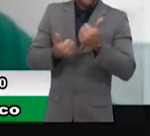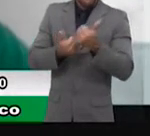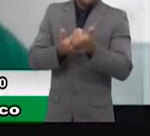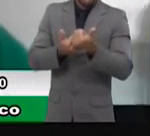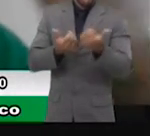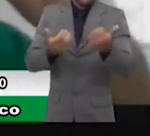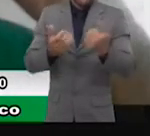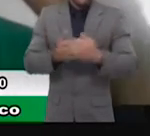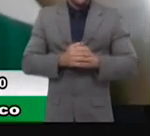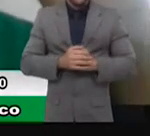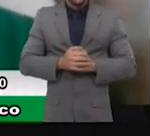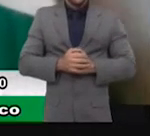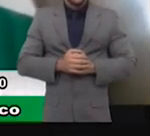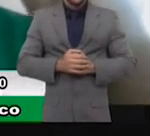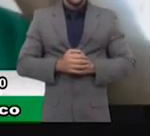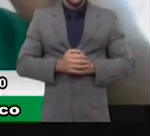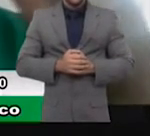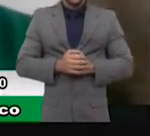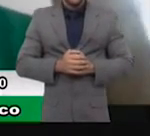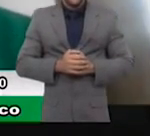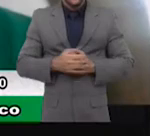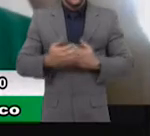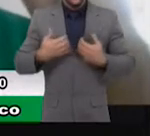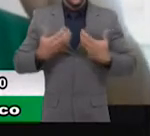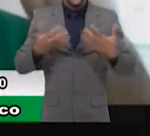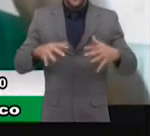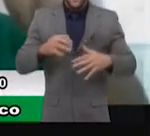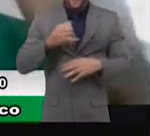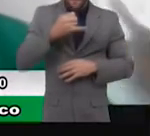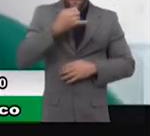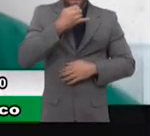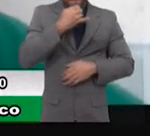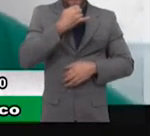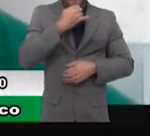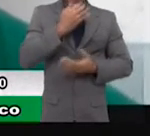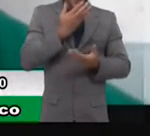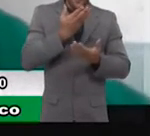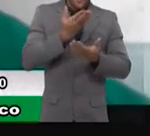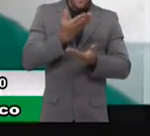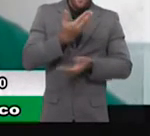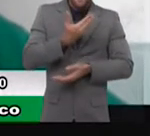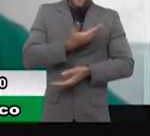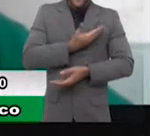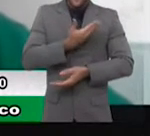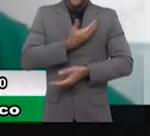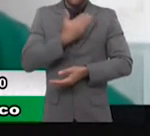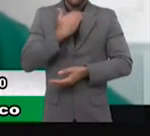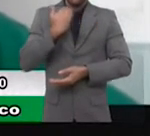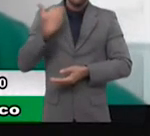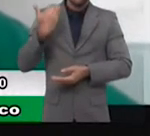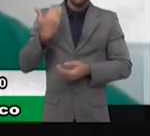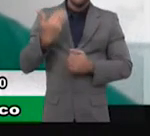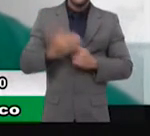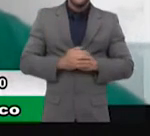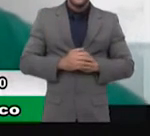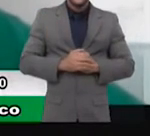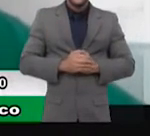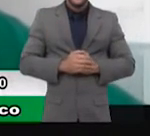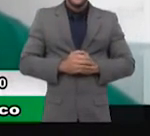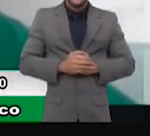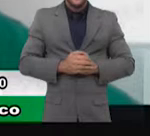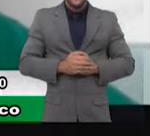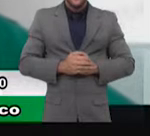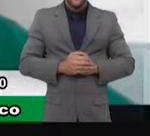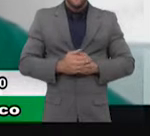esposa que eu não queria assumir esse terceiro mandato, porque era um momento muito triste que